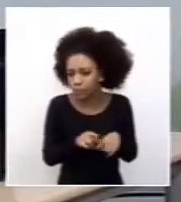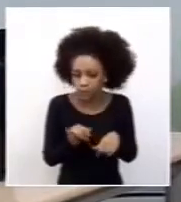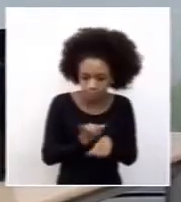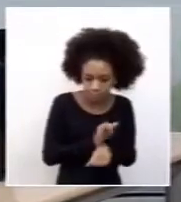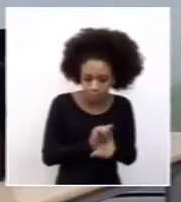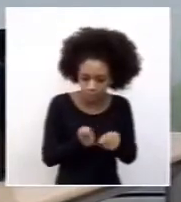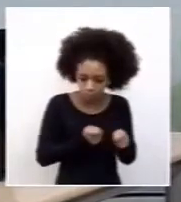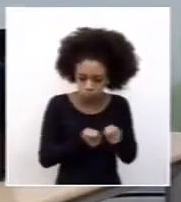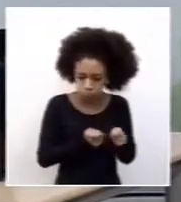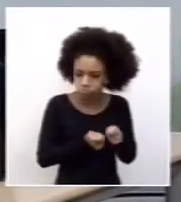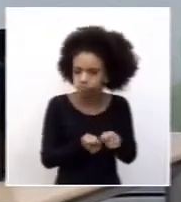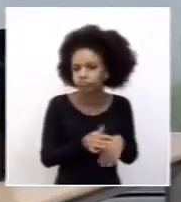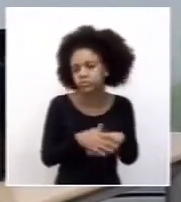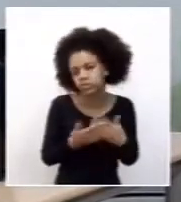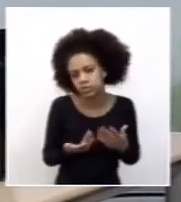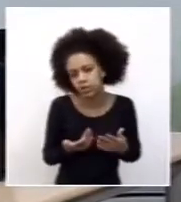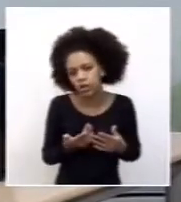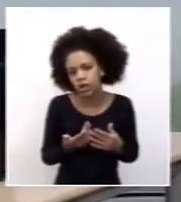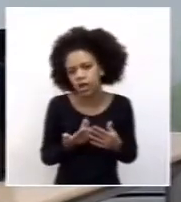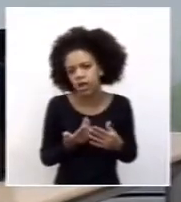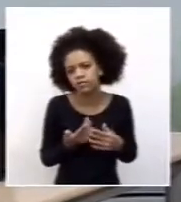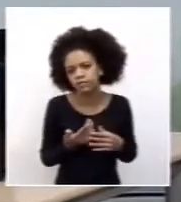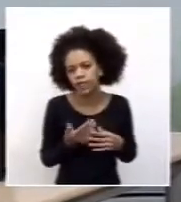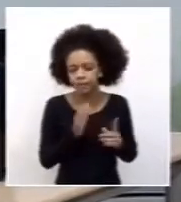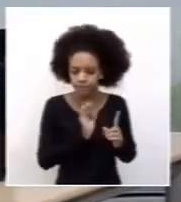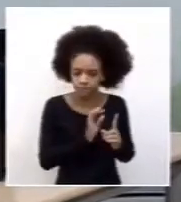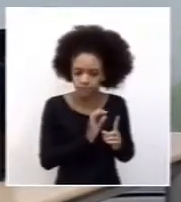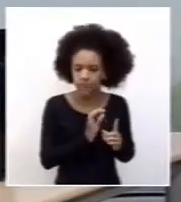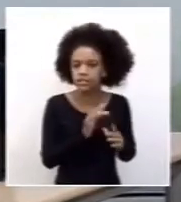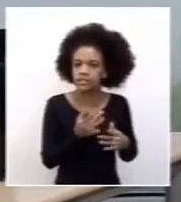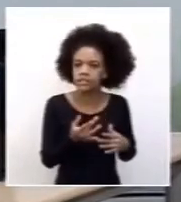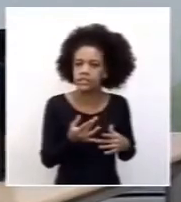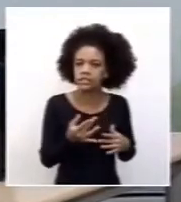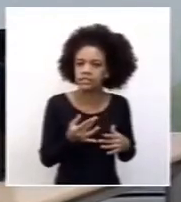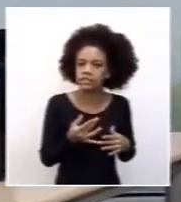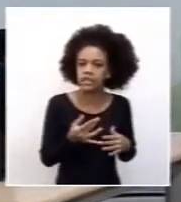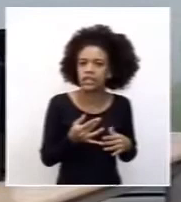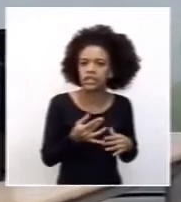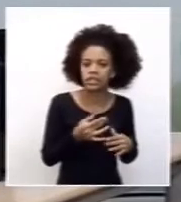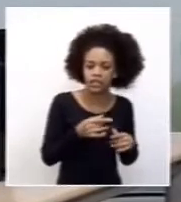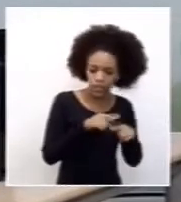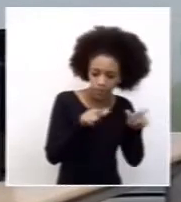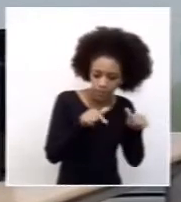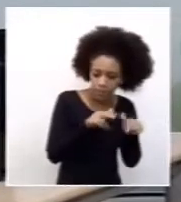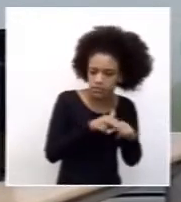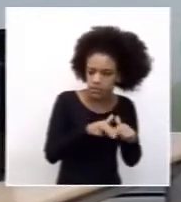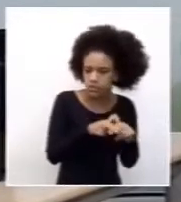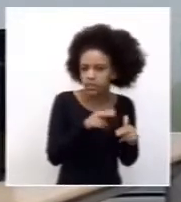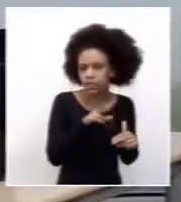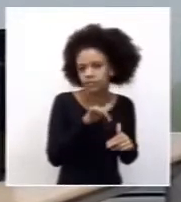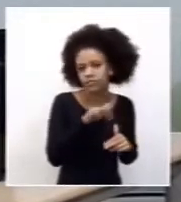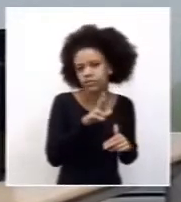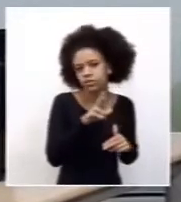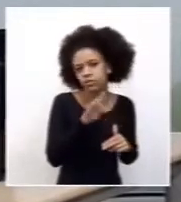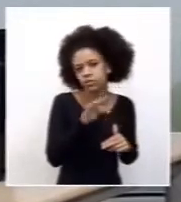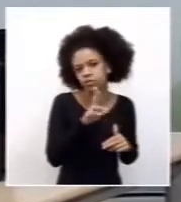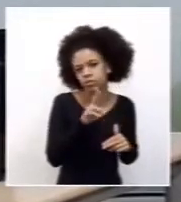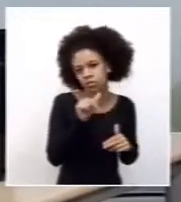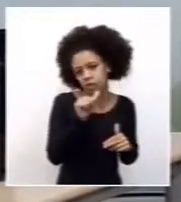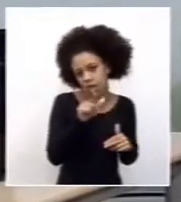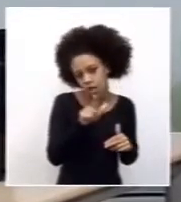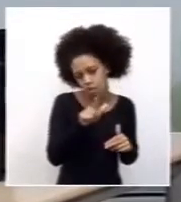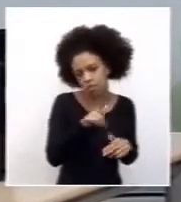nessa perspectiva aí que nós trazemos essa aula de ambiente virtual, assim, destacado por Levy. É interessante esse estudo de Levy, que ele traz